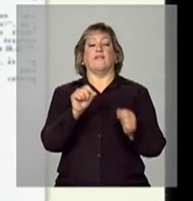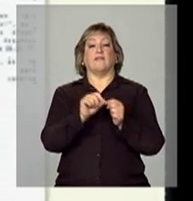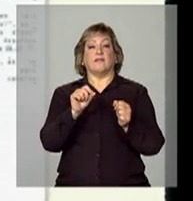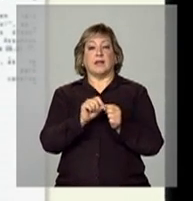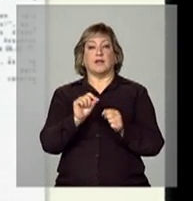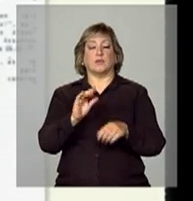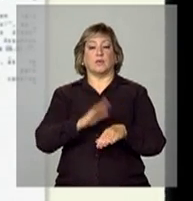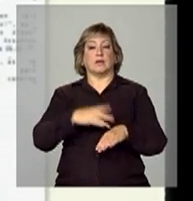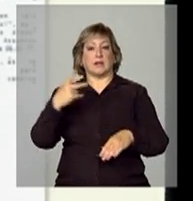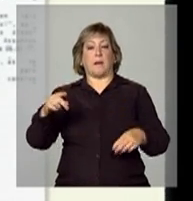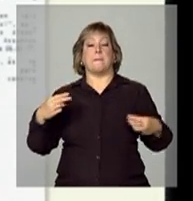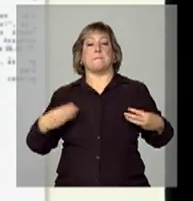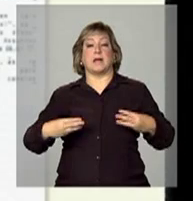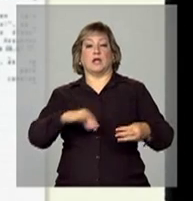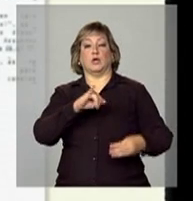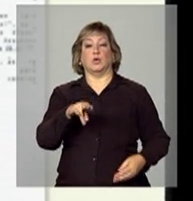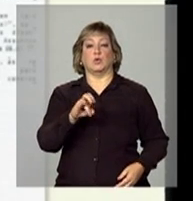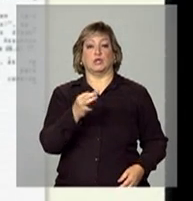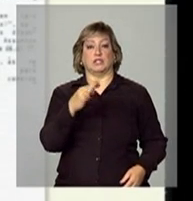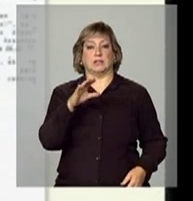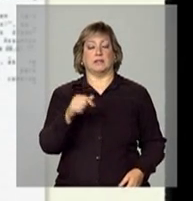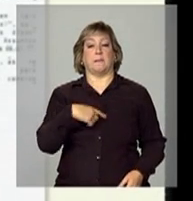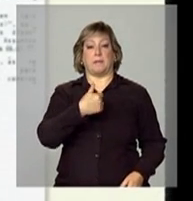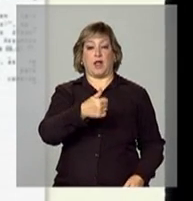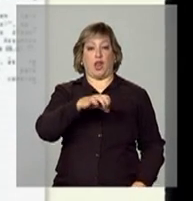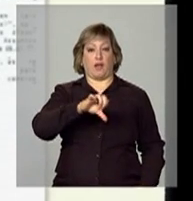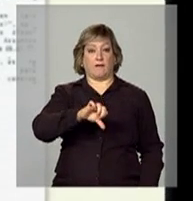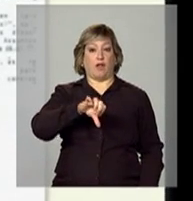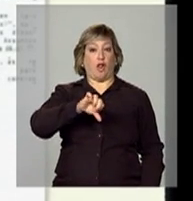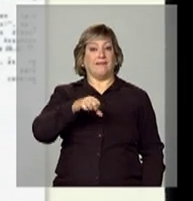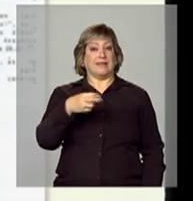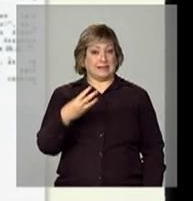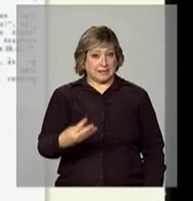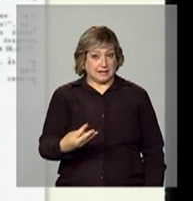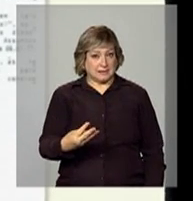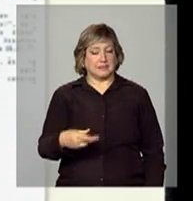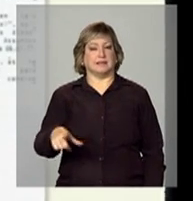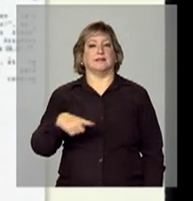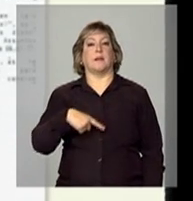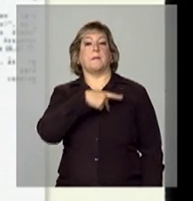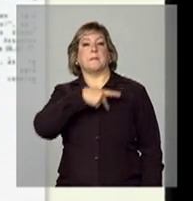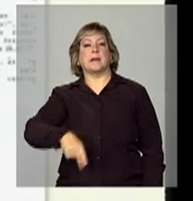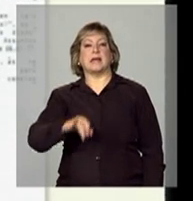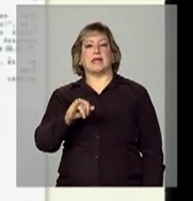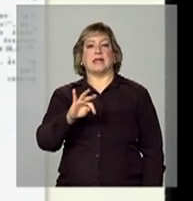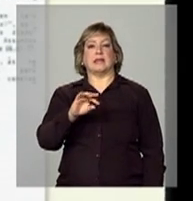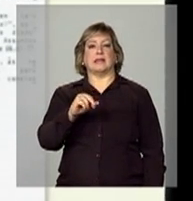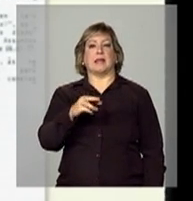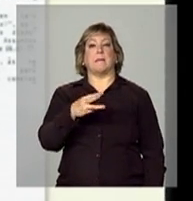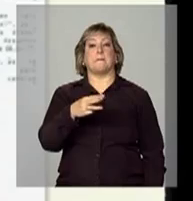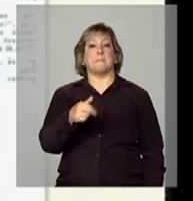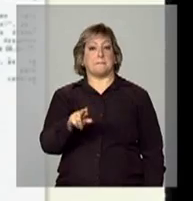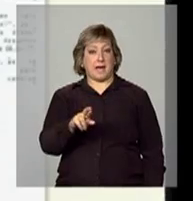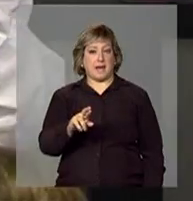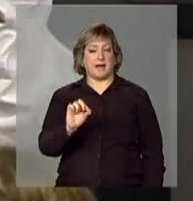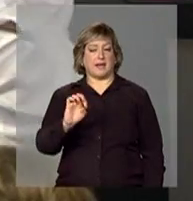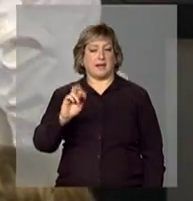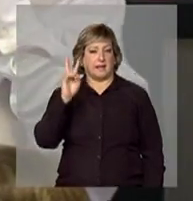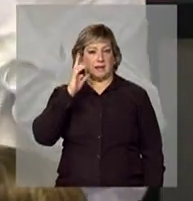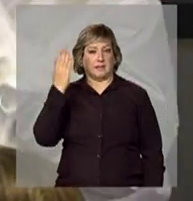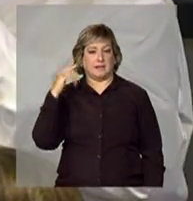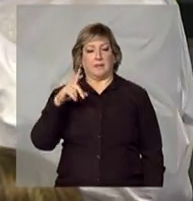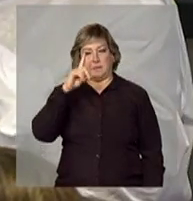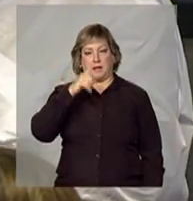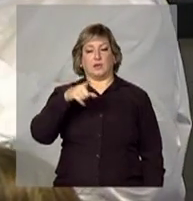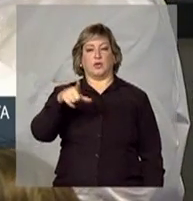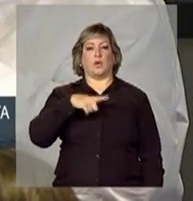pelo Ministério da Justiça. Em 1993, o então presidente Itamar Franco determinou ao ministro da Justiça,